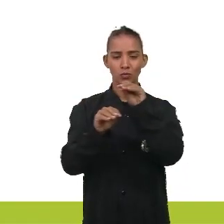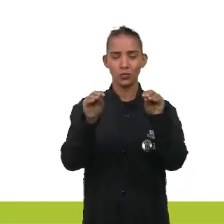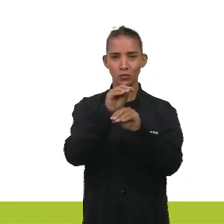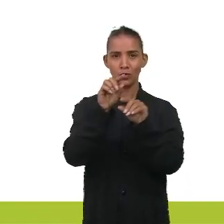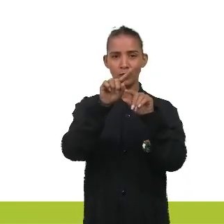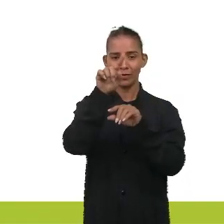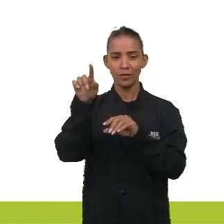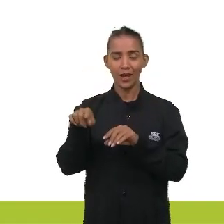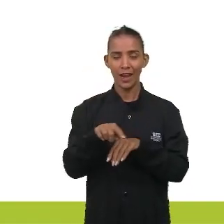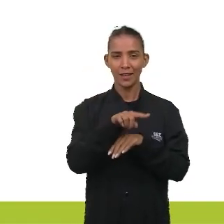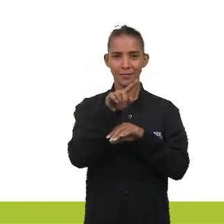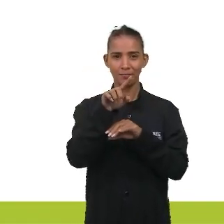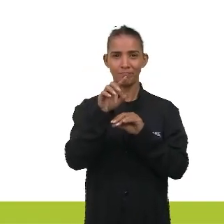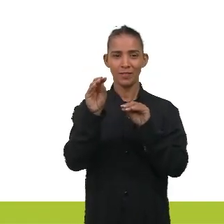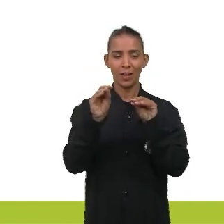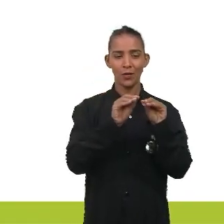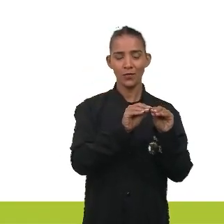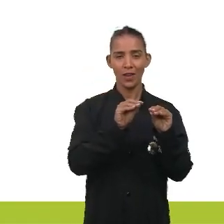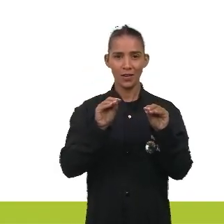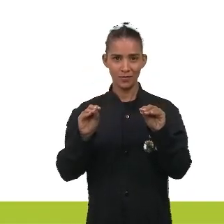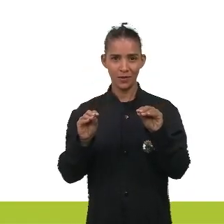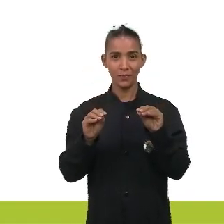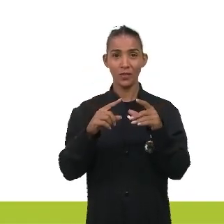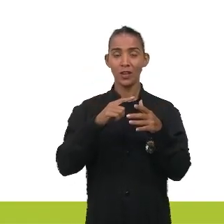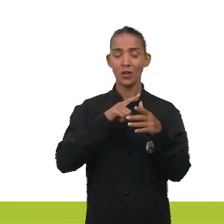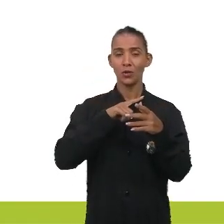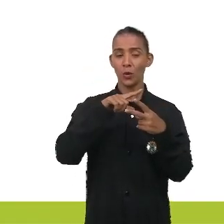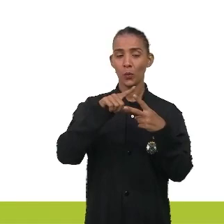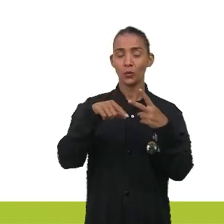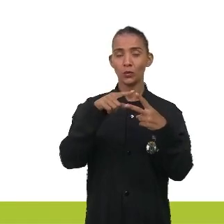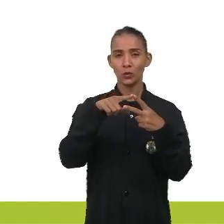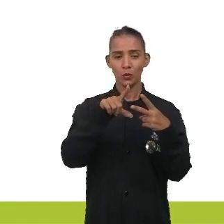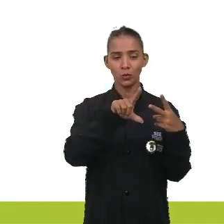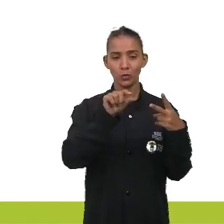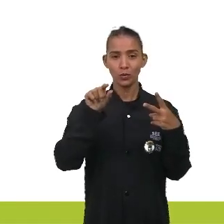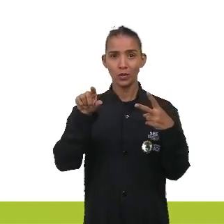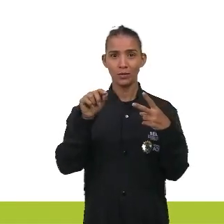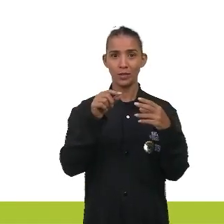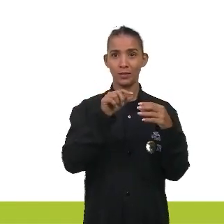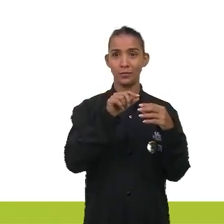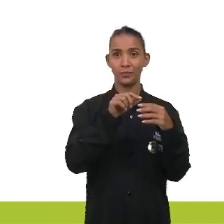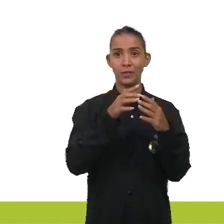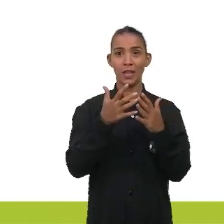Então, eu tenho duas maneiras de acomodar a Maria. Então, eu vou multiplicar isso por 2.